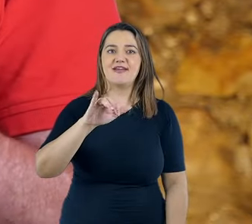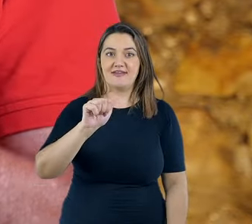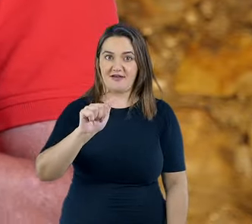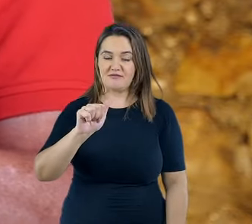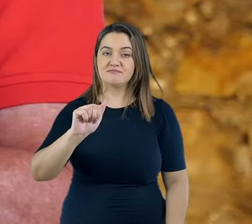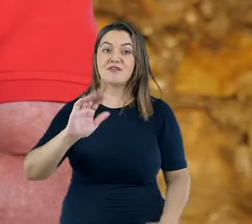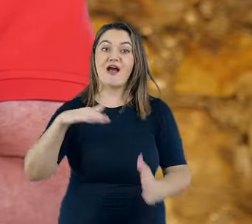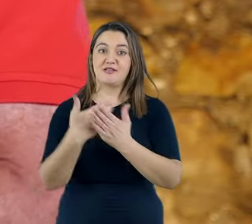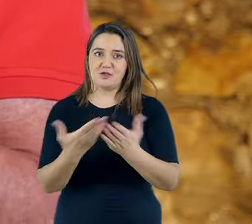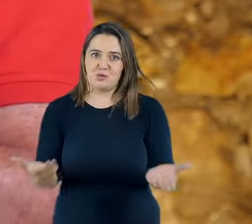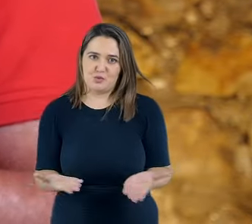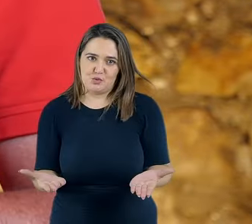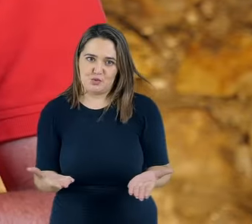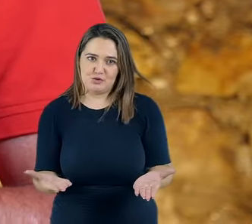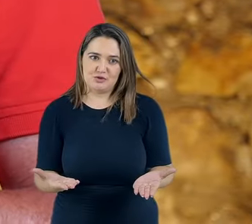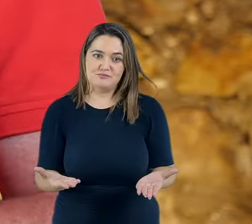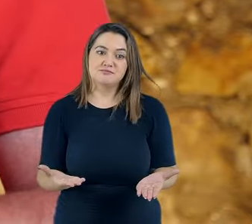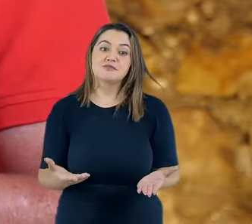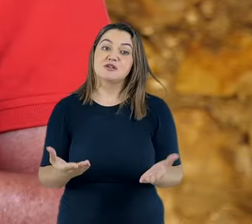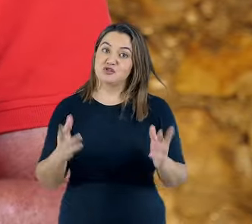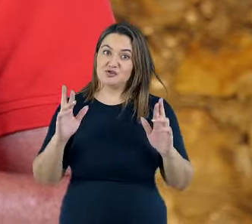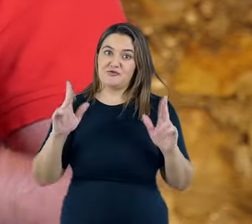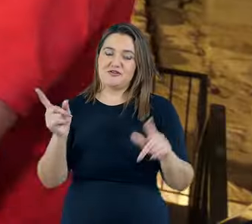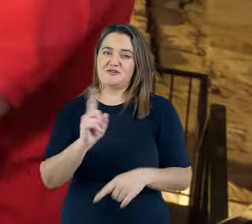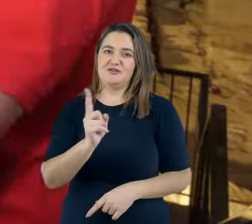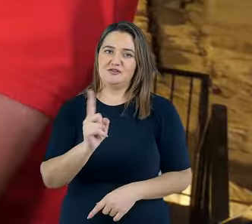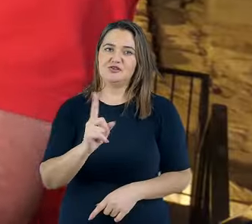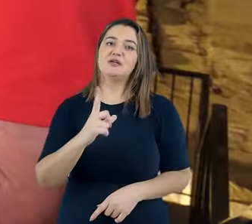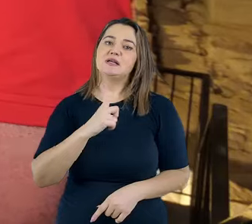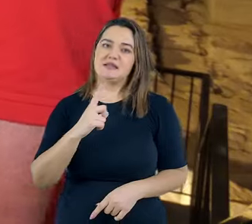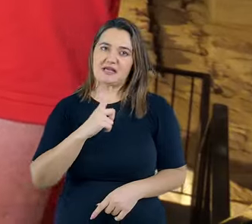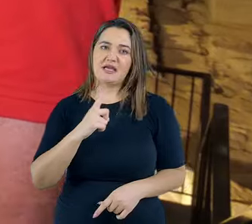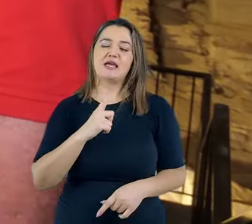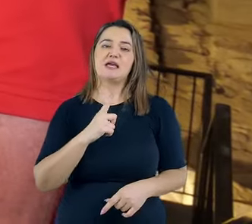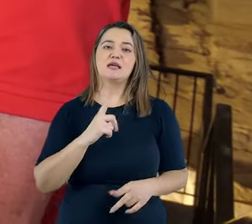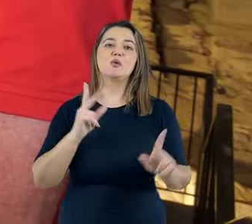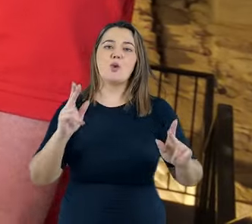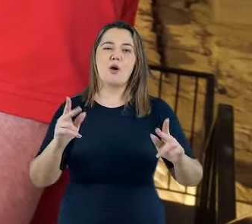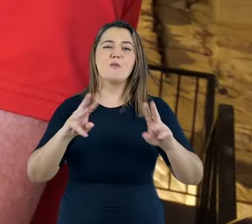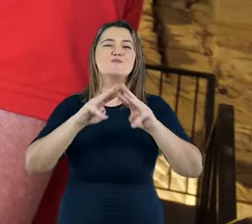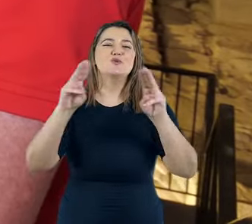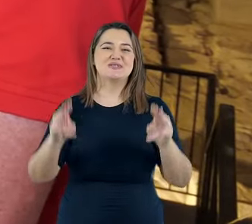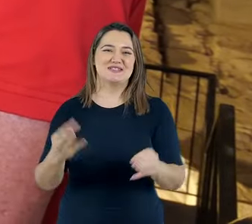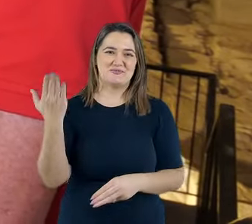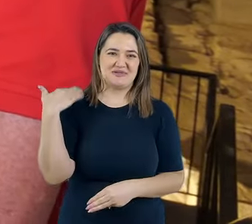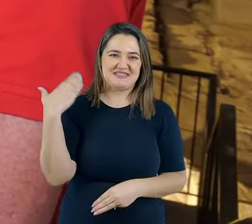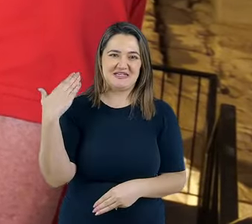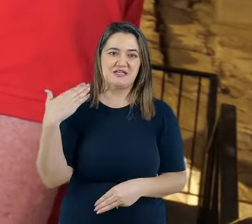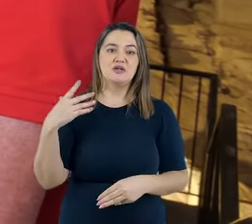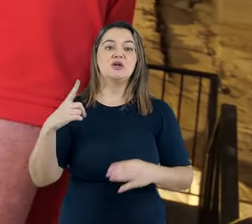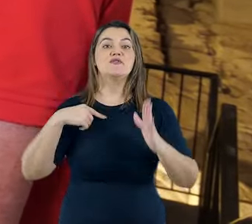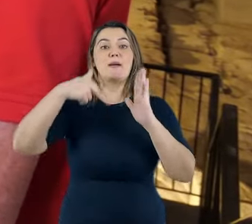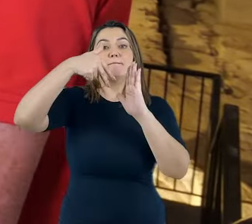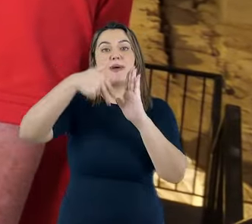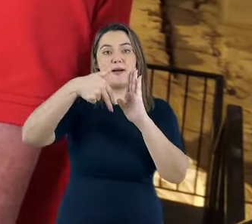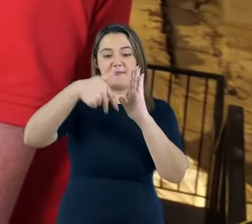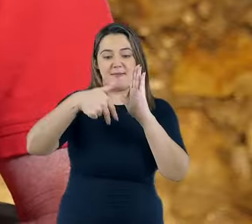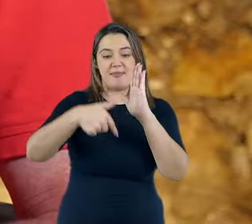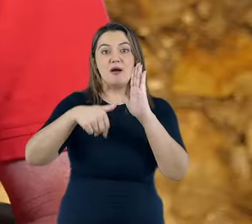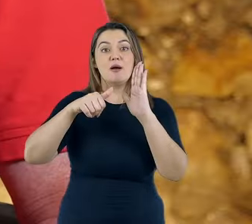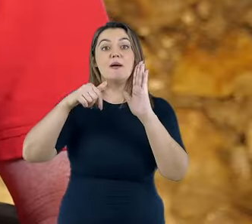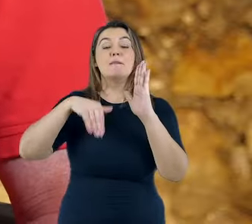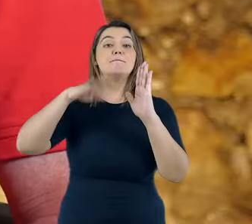aqui não é diferente, estamos dentro do Museu da Torre de Davi, não é diferente a esse esquema do museu, onde à medida que vamos